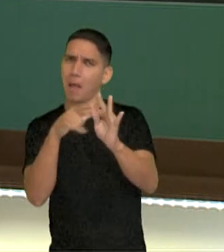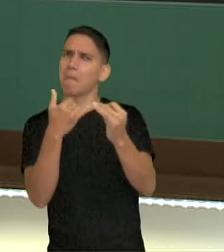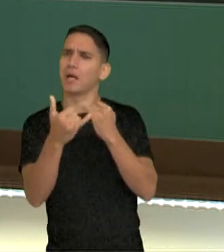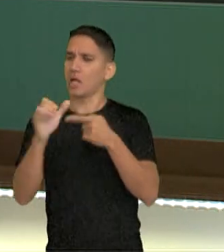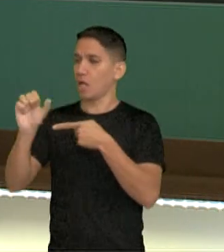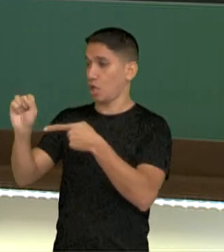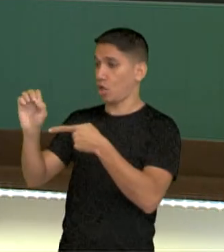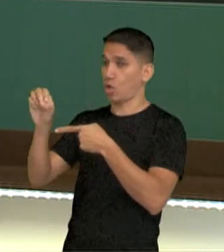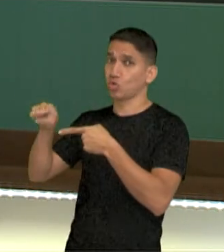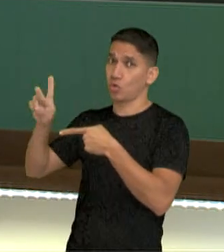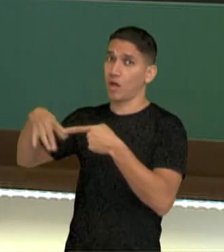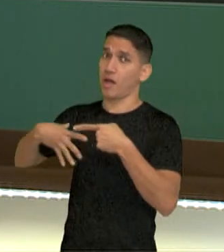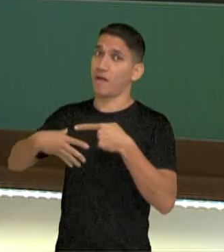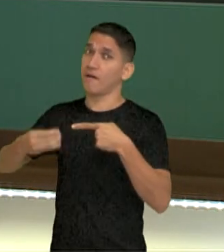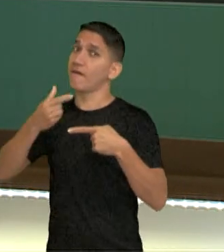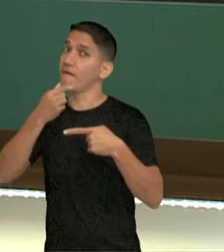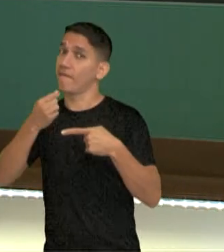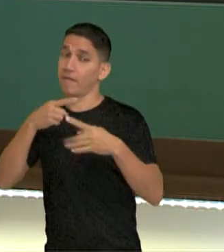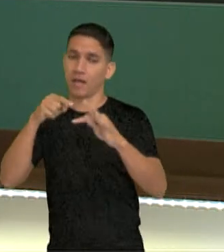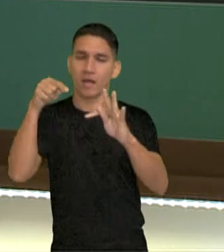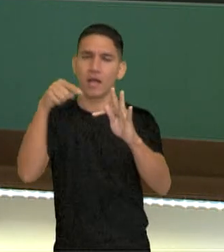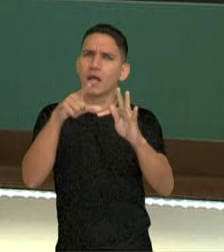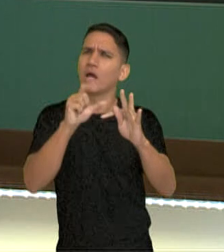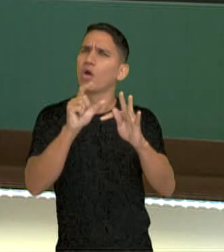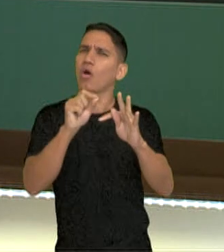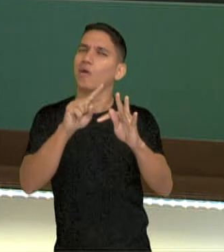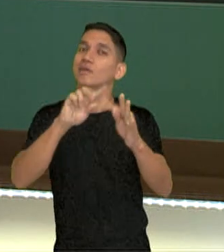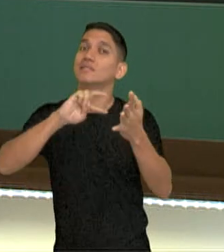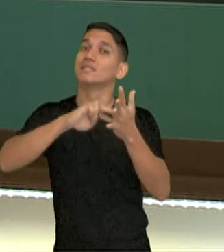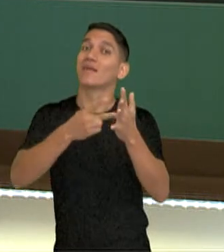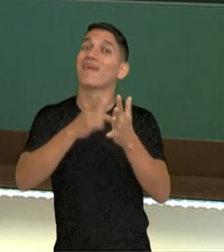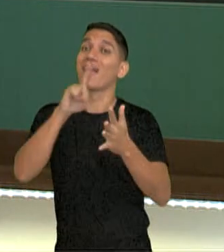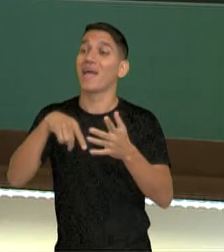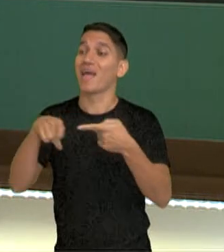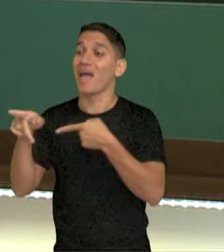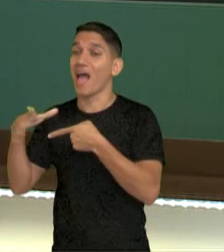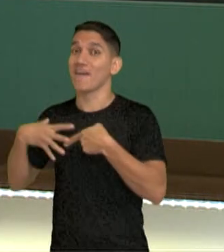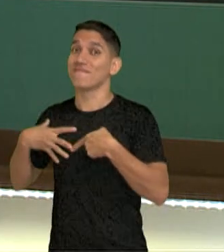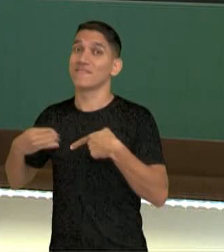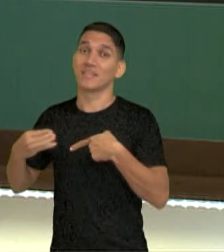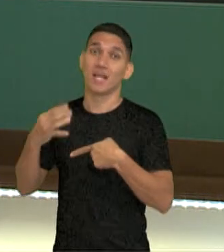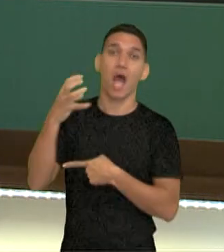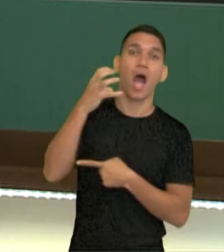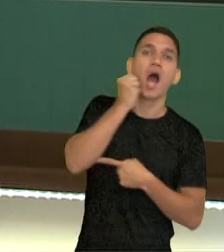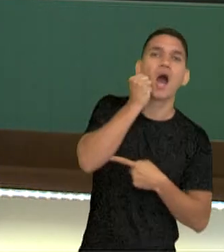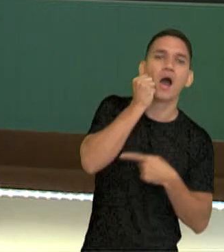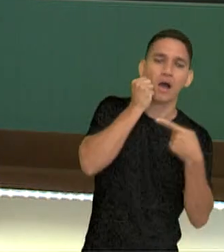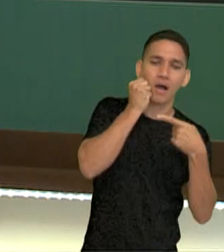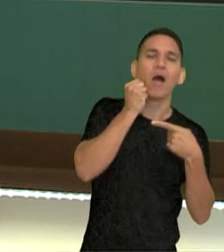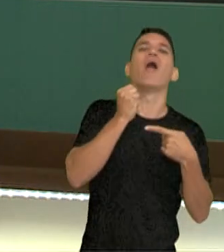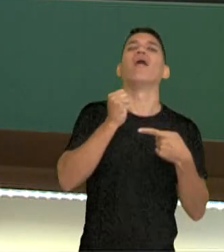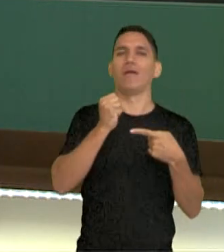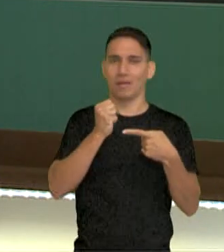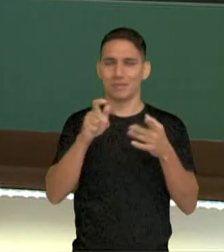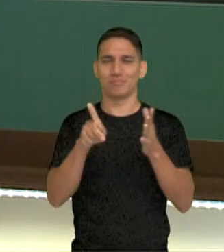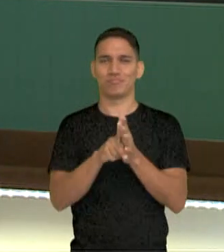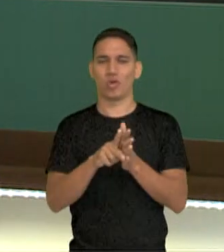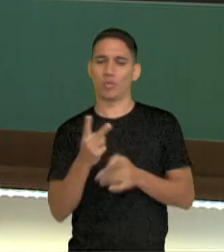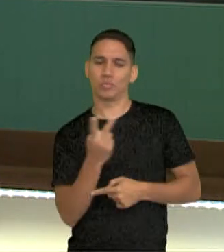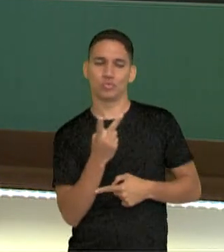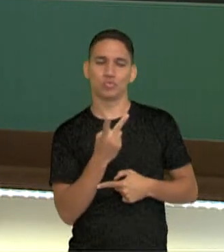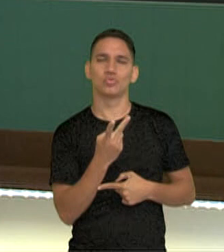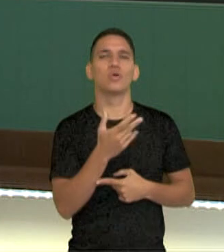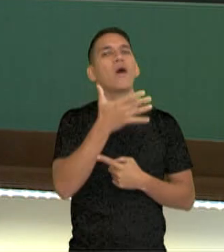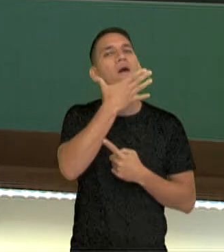é filho e adopted, então ele é o filho adotivo do casal,